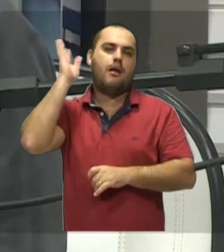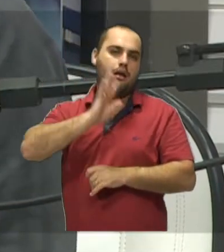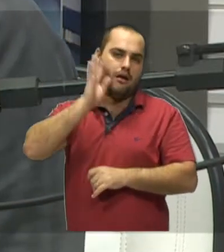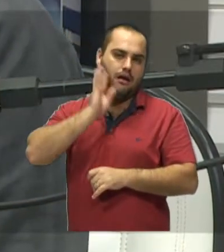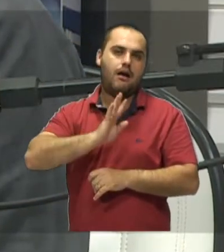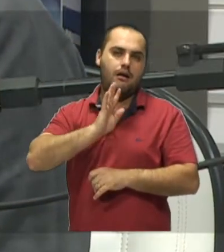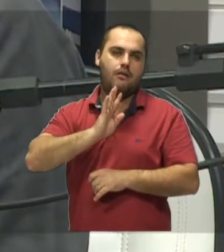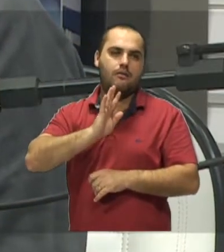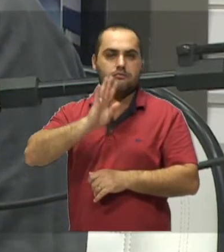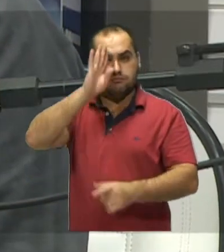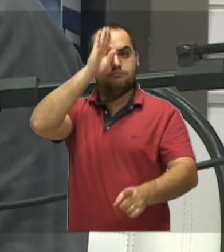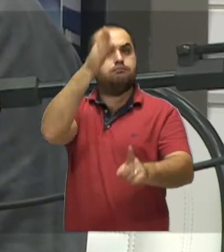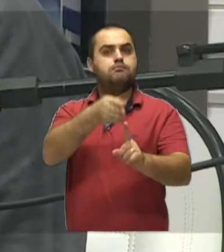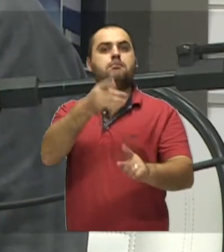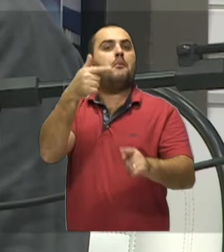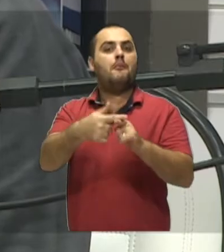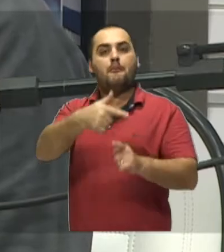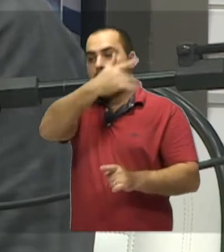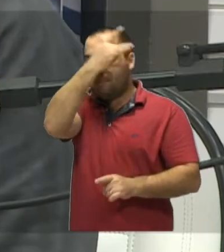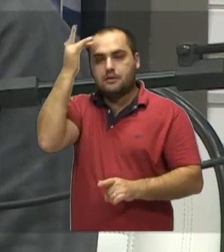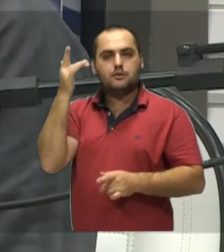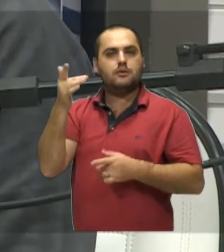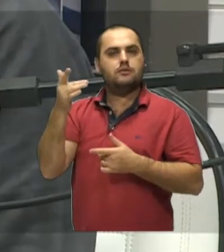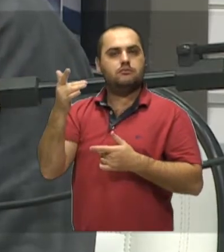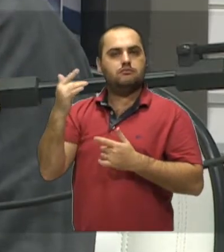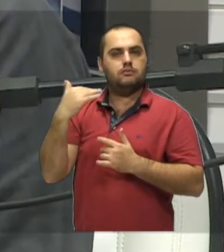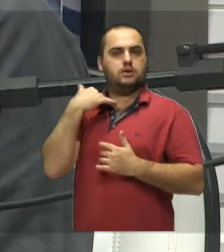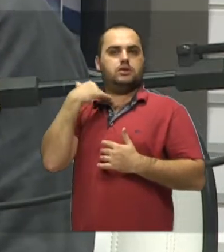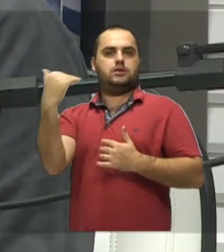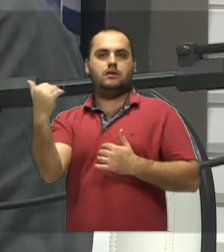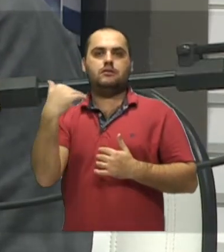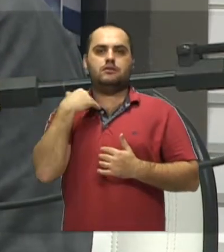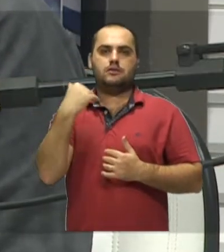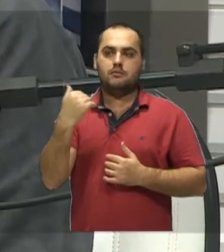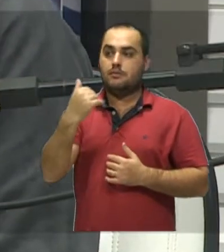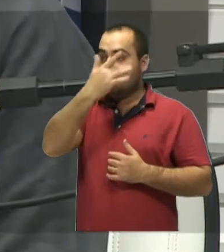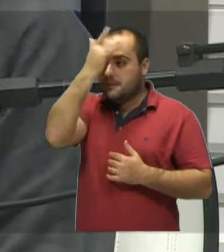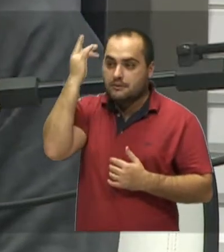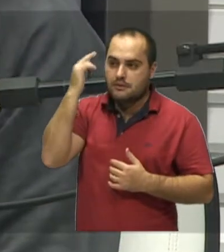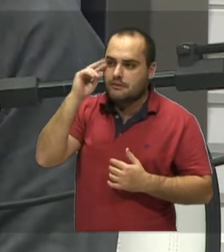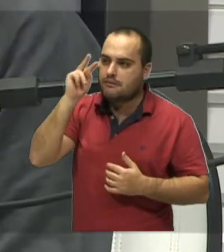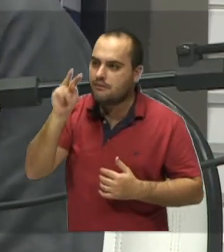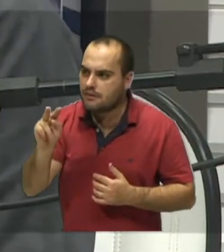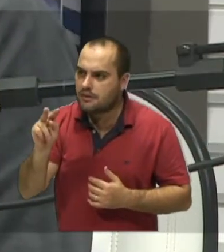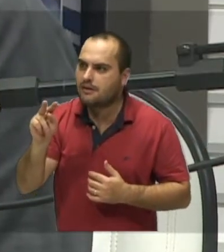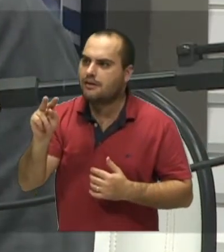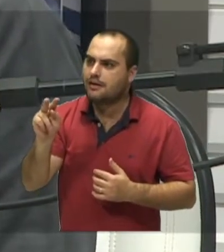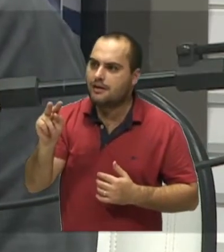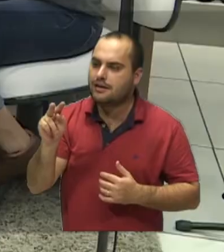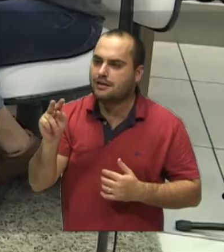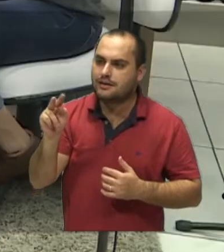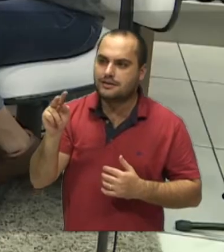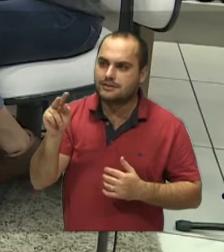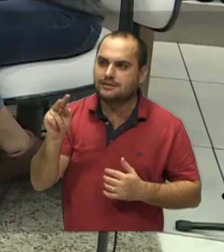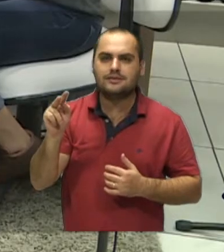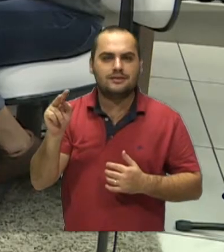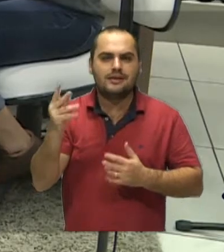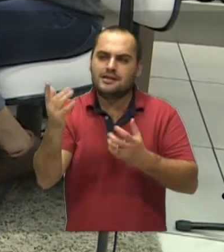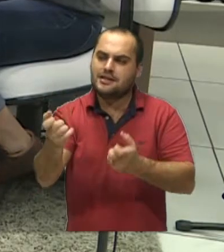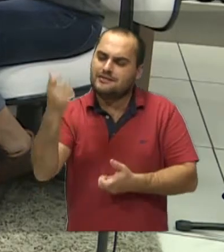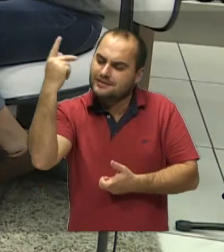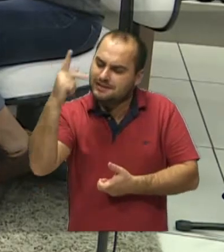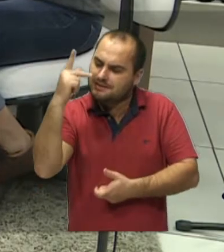te convidam, você entende que, né, ela gostaria de ter aquela tua identidade no